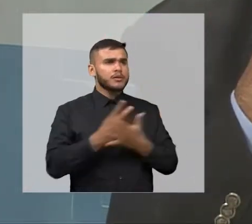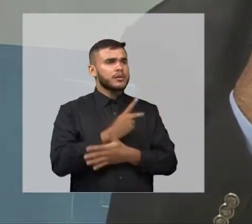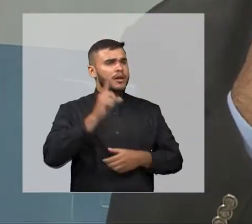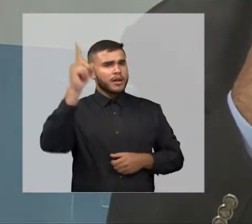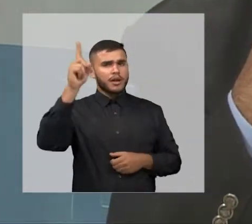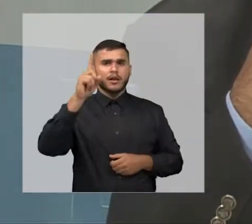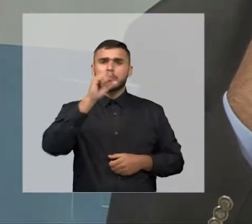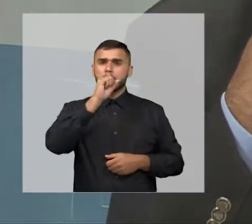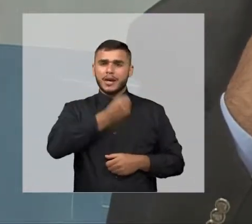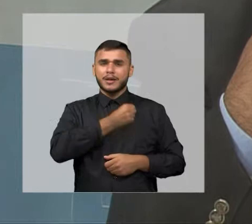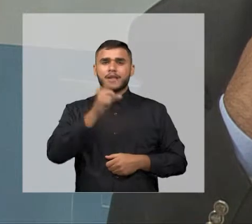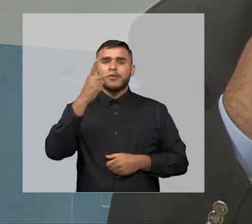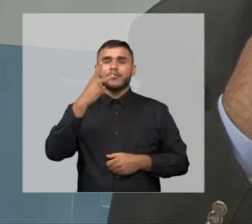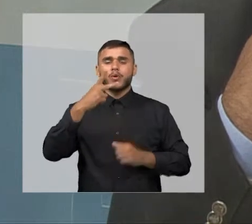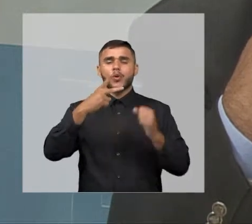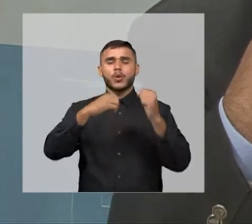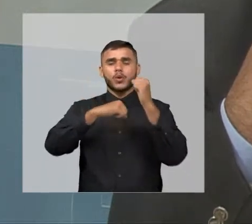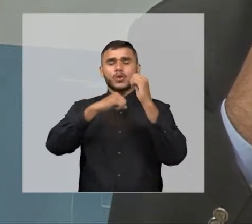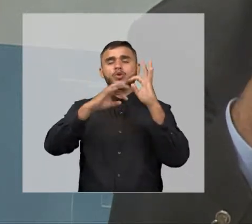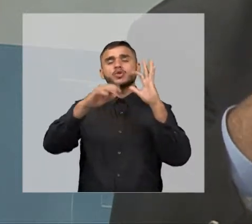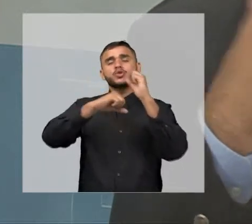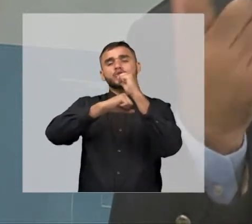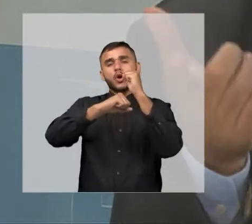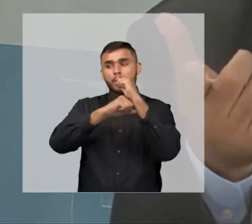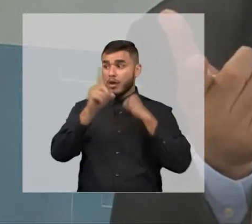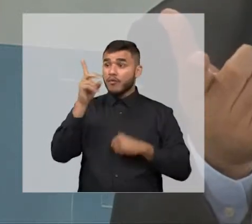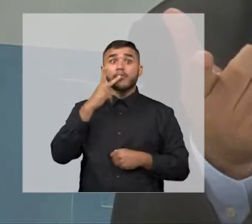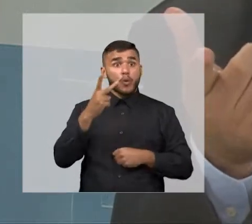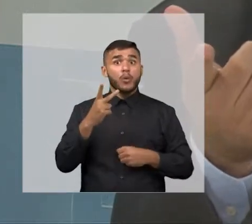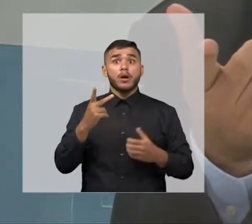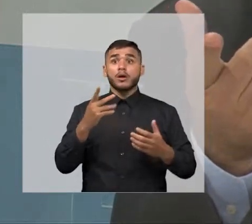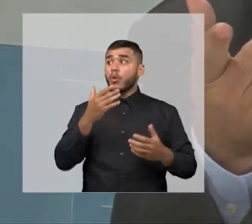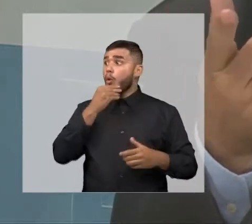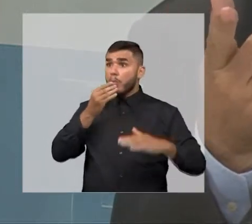no Norte Shopping. E o rapaz que matou,